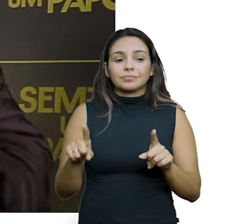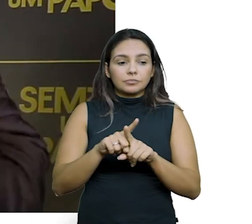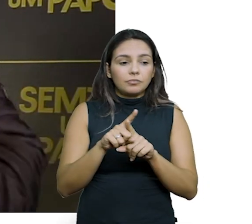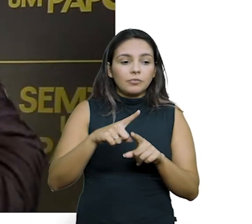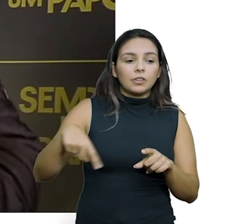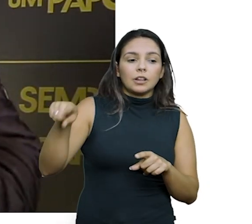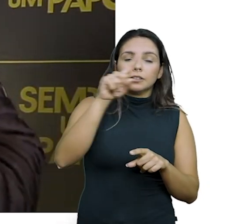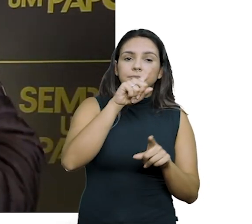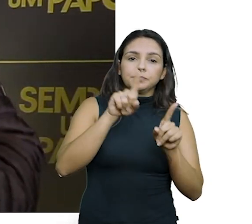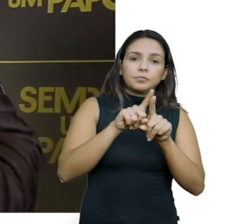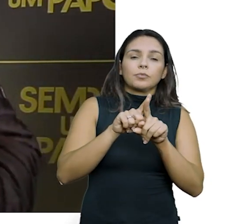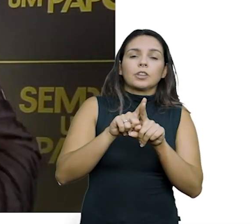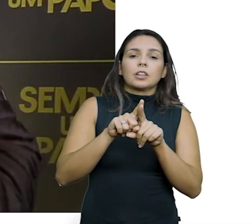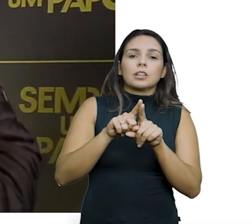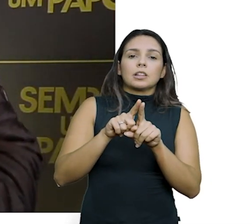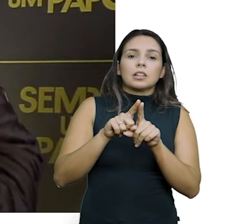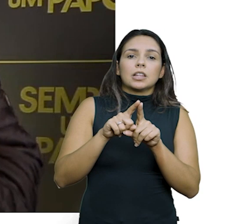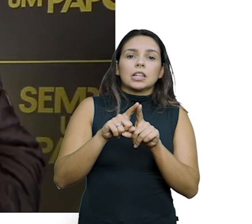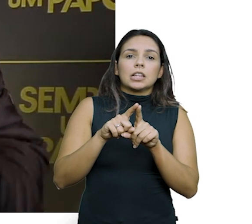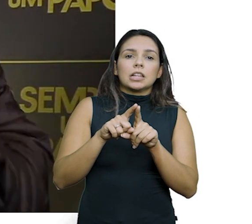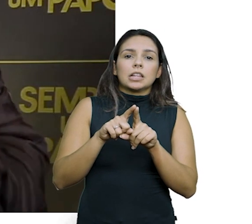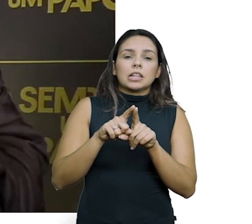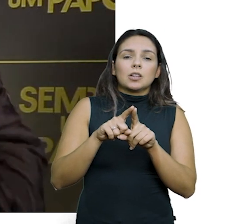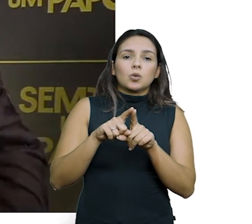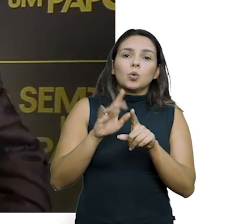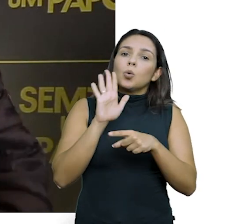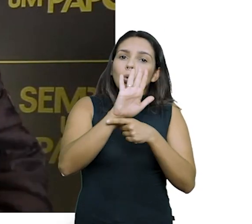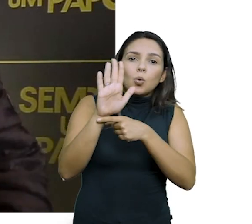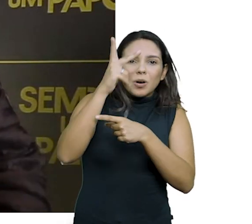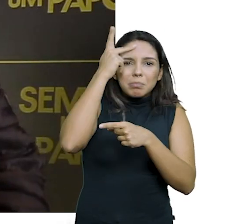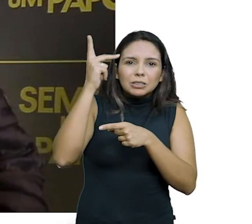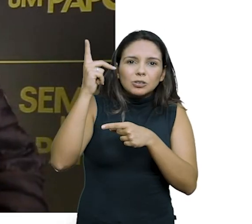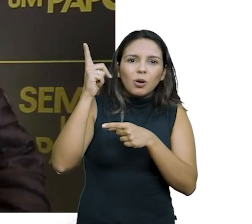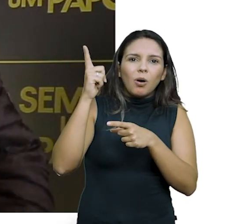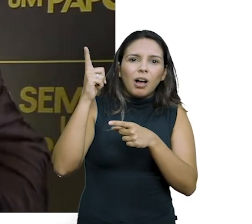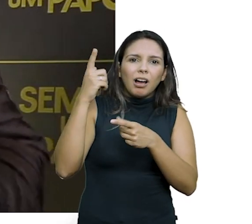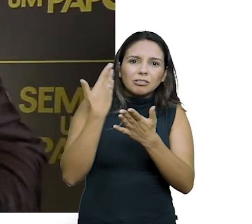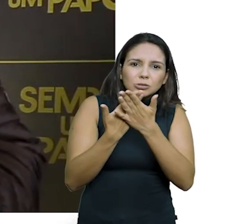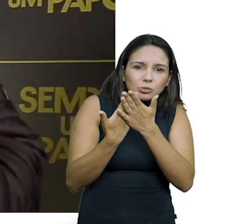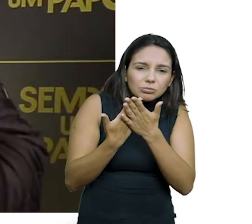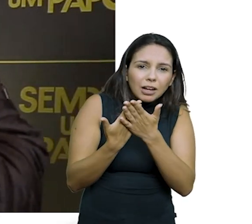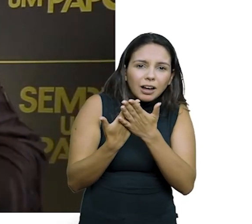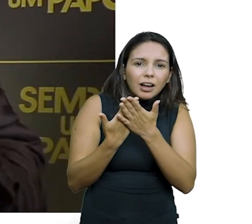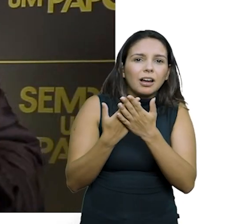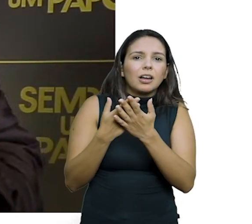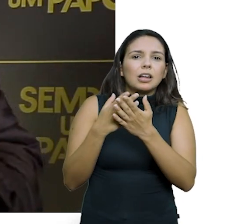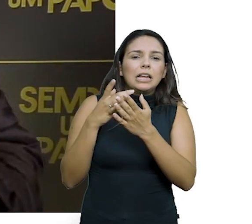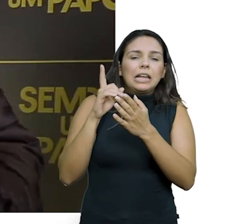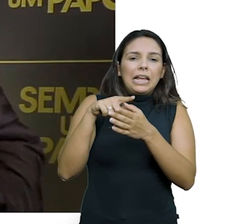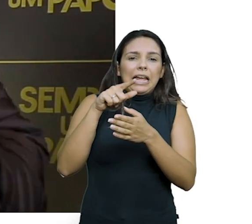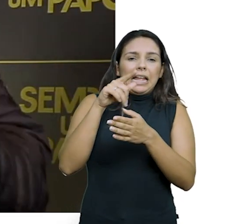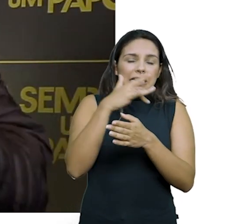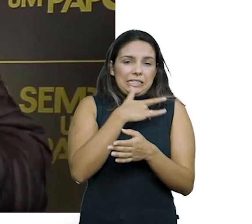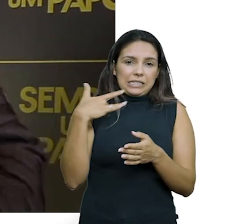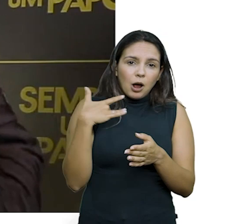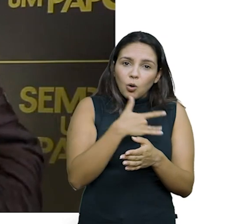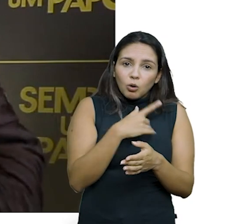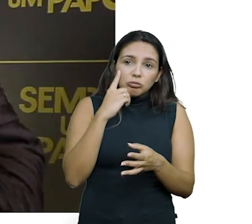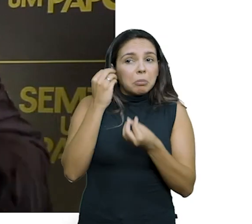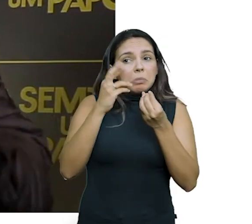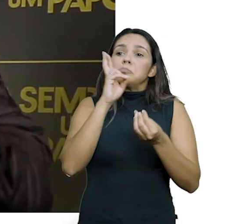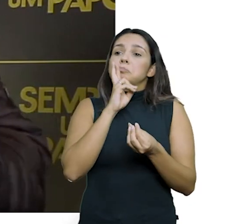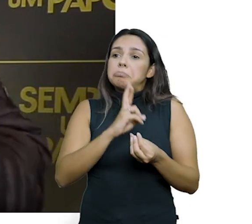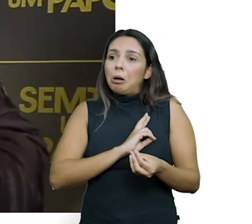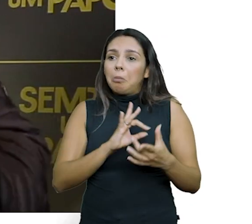Araxá, como federais e estaduais, determinarem, a gente segue nessa linha. Não é meu desejo fazer tudo virtual, mas